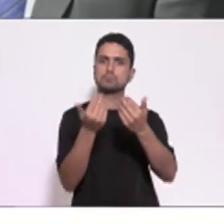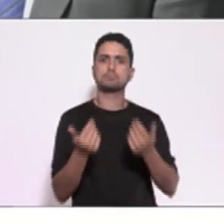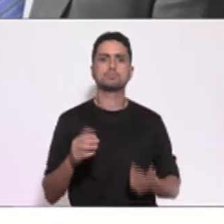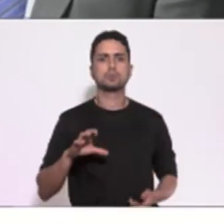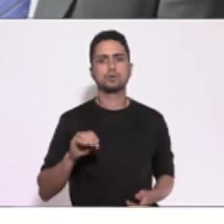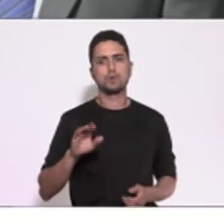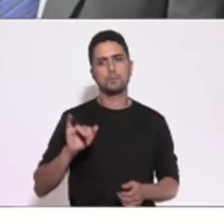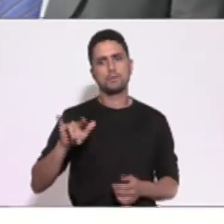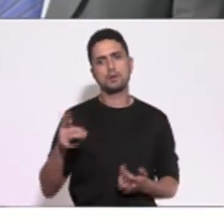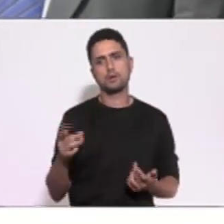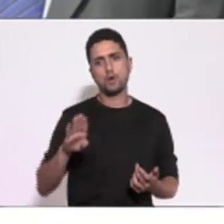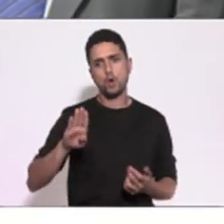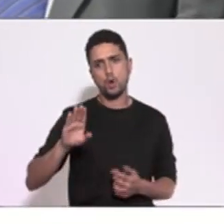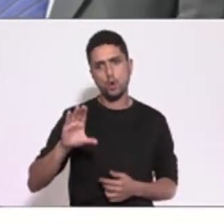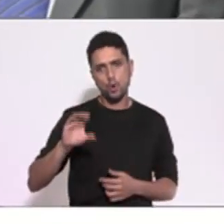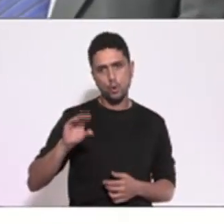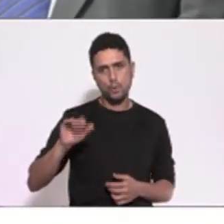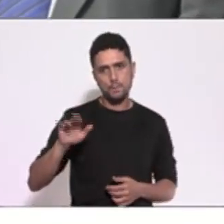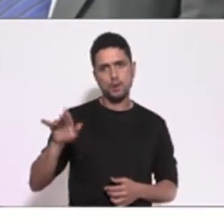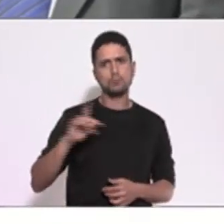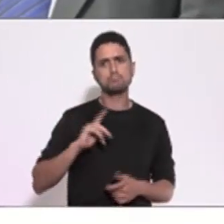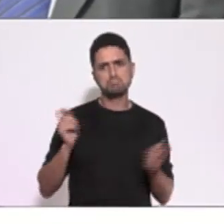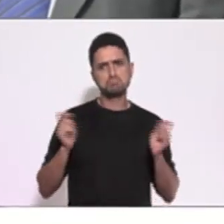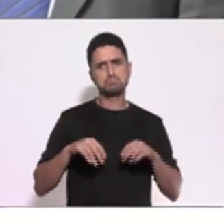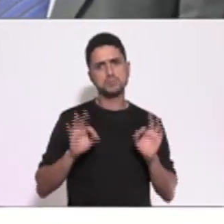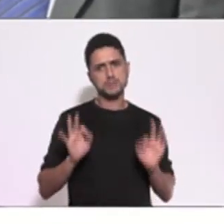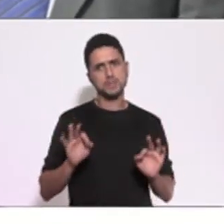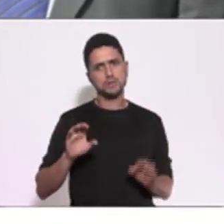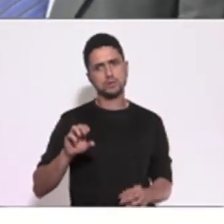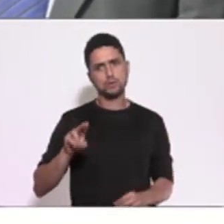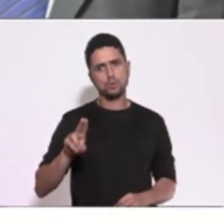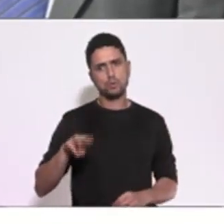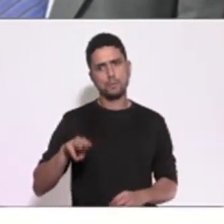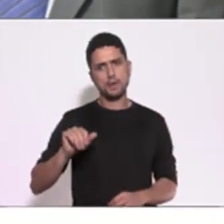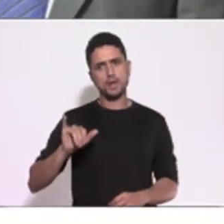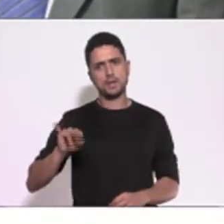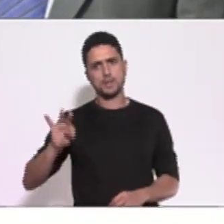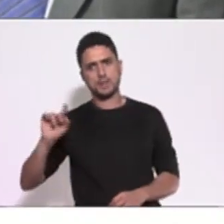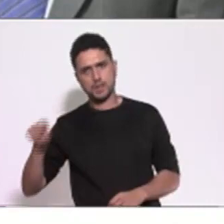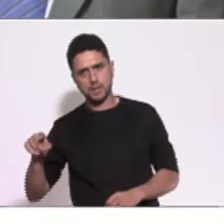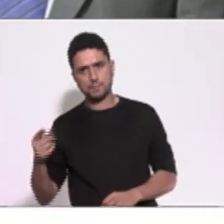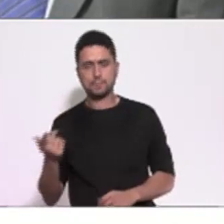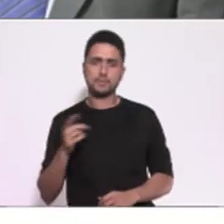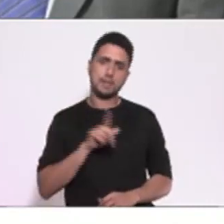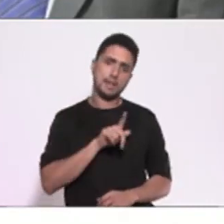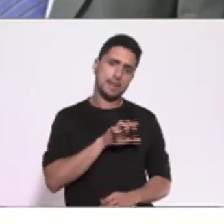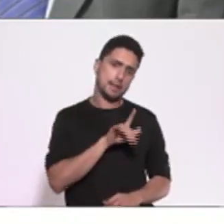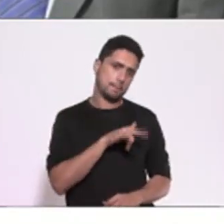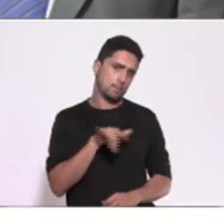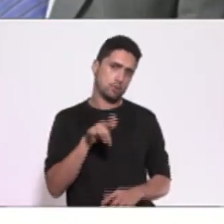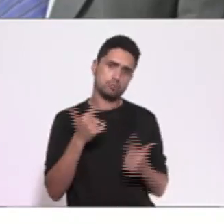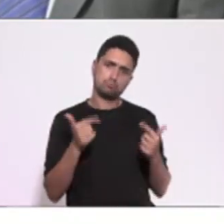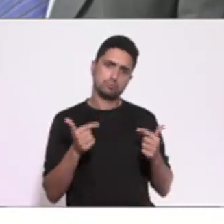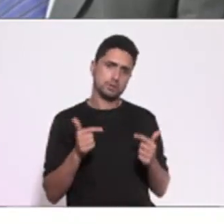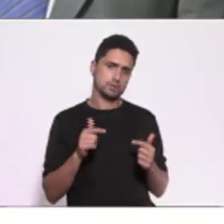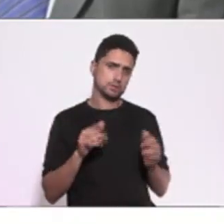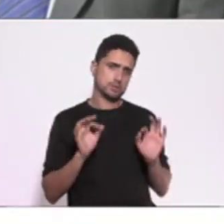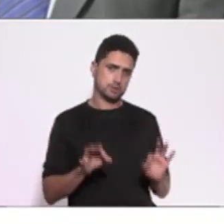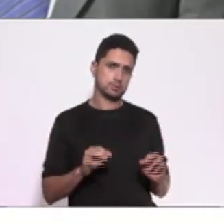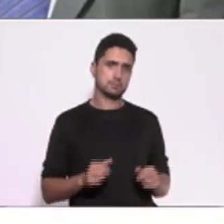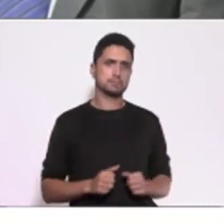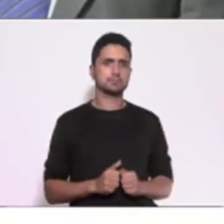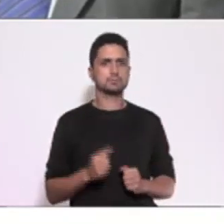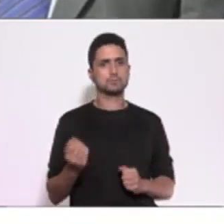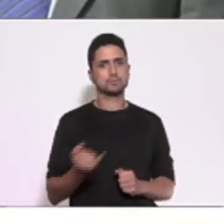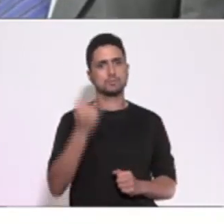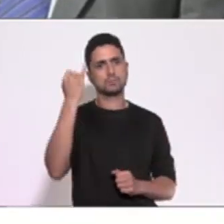Cobal. A Cobal deu certo, do Maitá, a do Leblon não. Então eu acho que é importante, de repente, o governo federal, que já declarou, e aí o